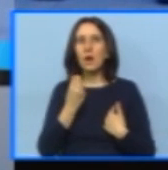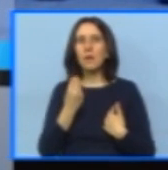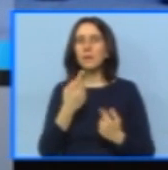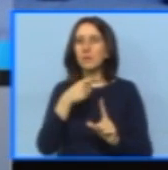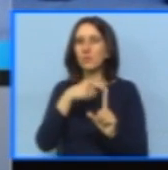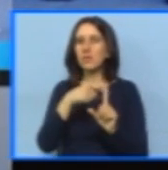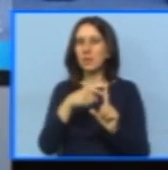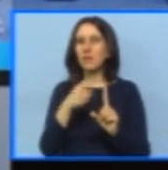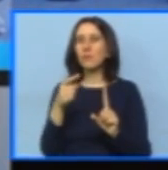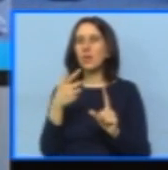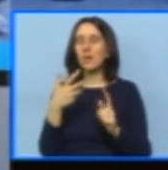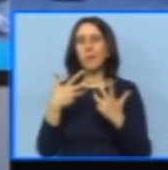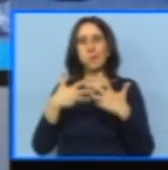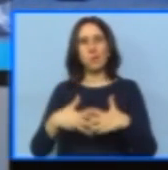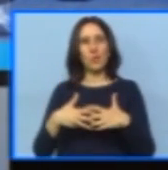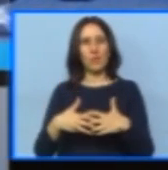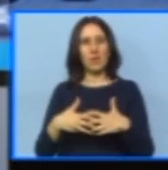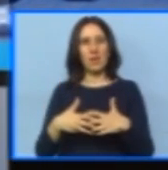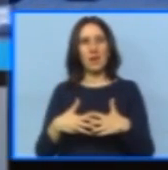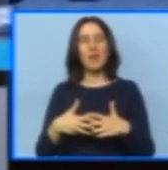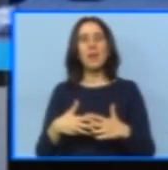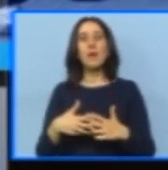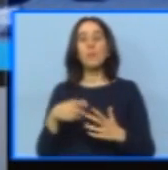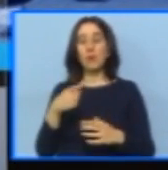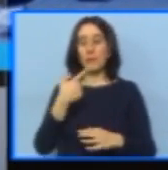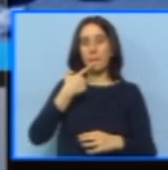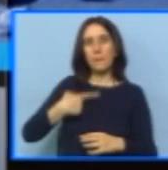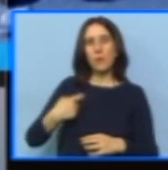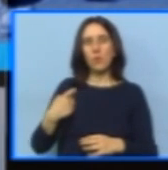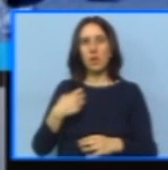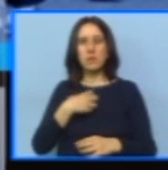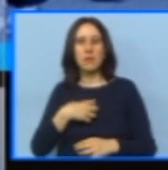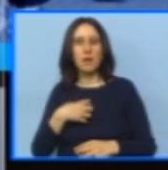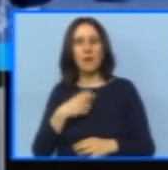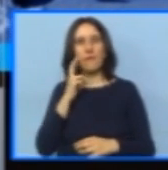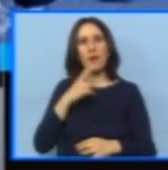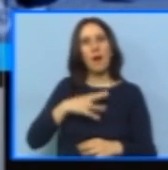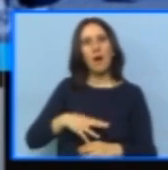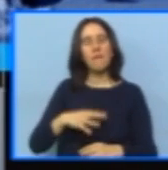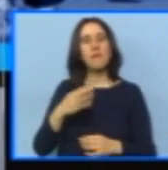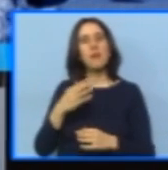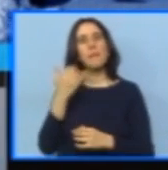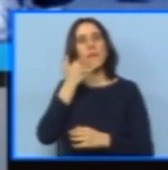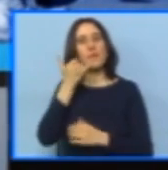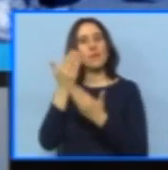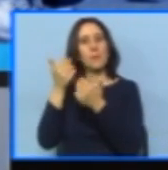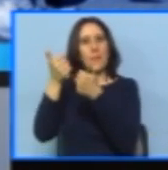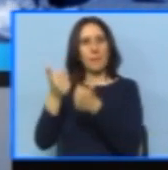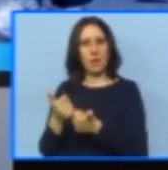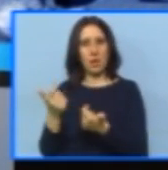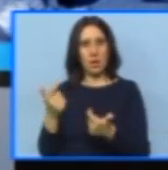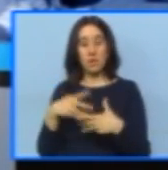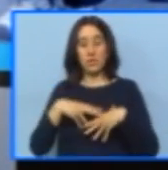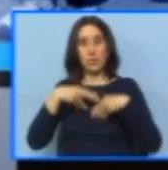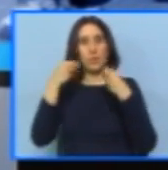positivo desta dúvida. Bem-aventurados aqueles que perguntam, que se interrogam, que querem ver. O pior que pode acontecer na vida espiritual